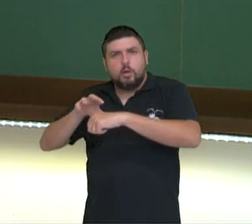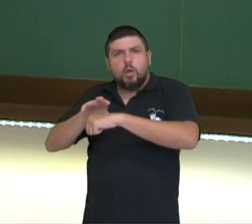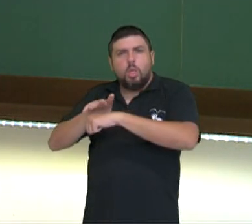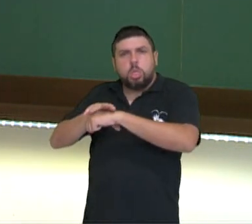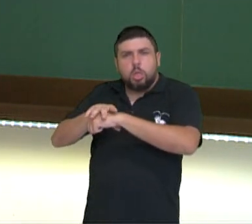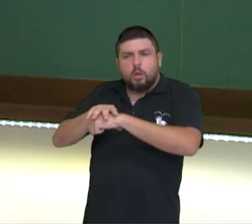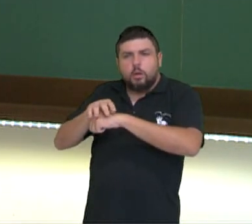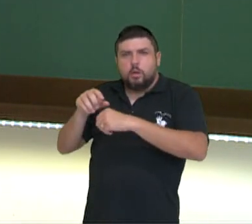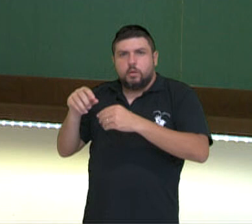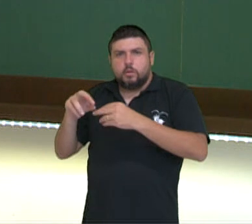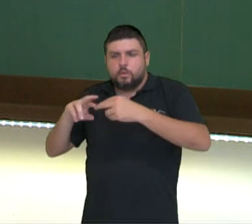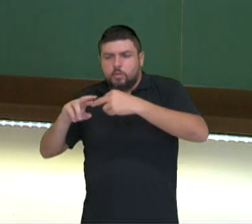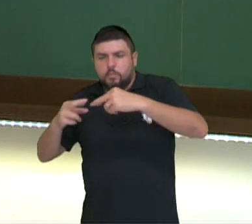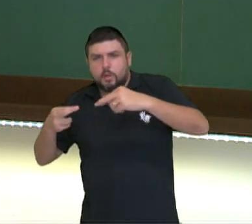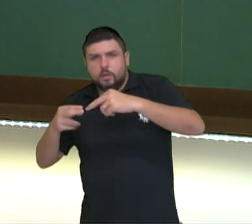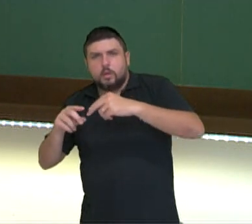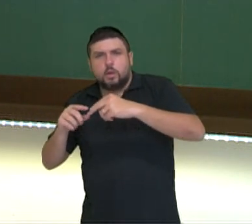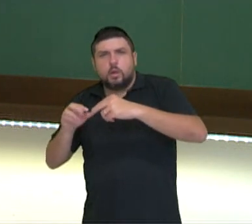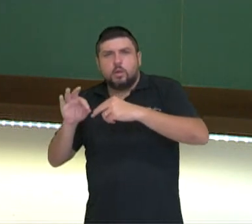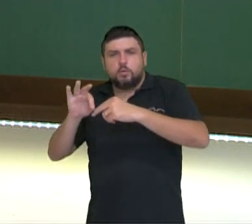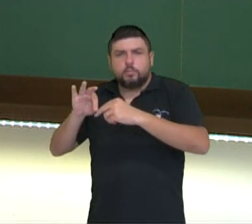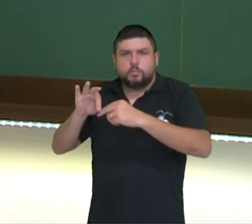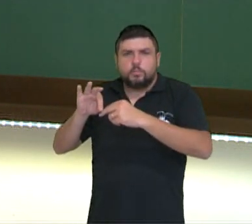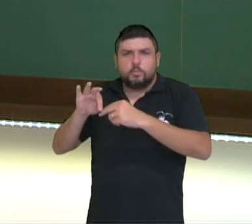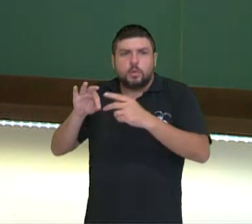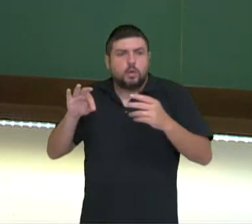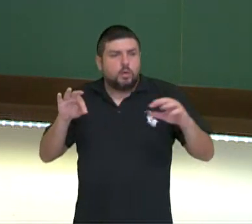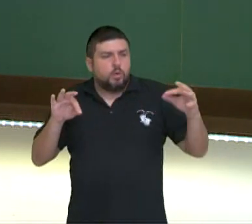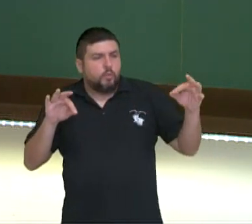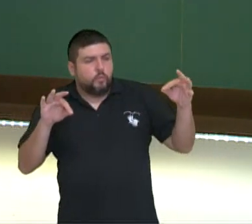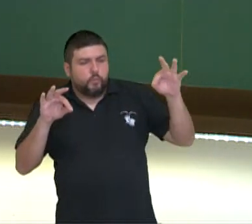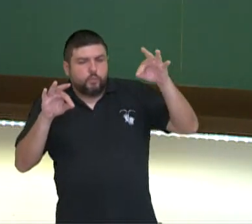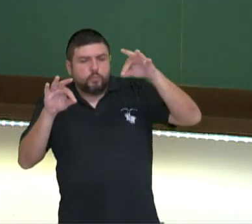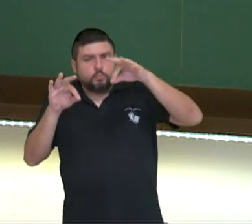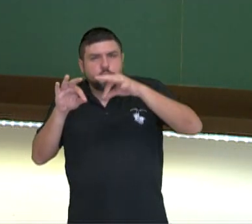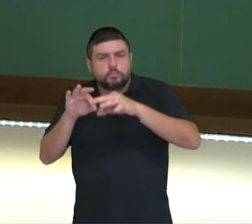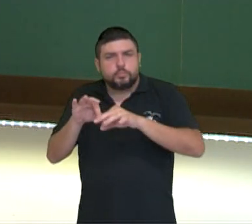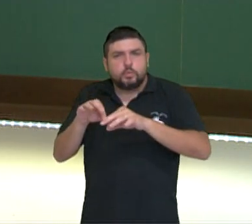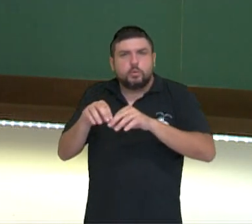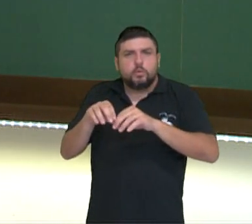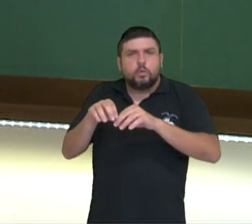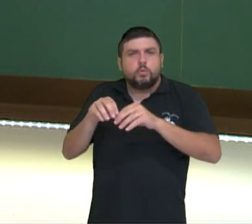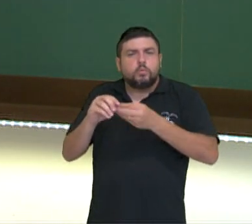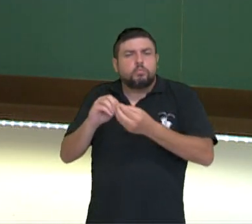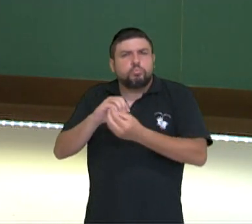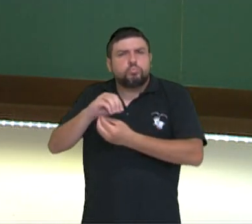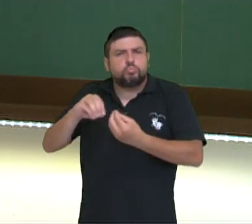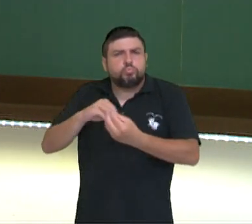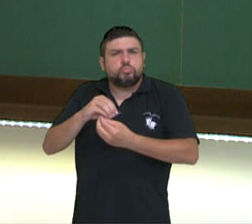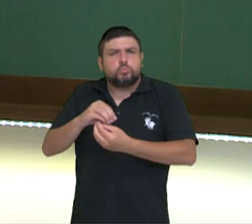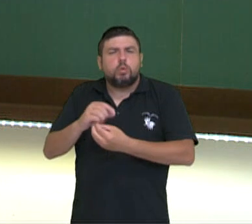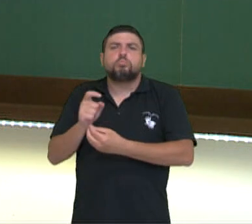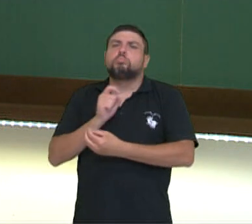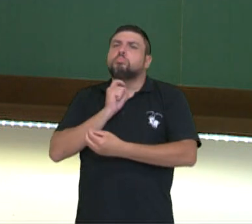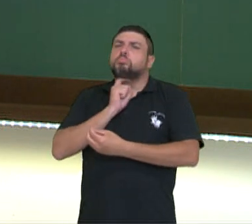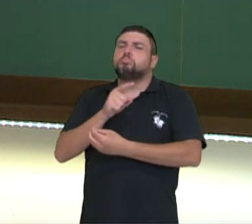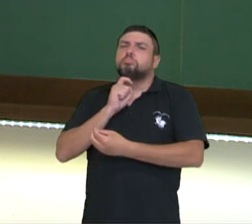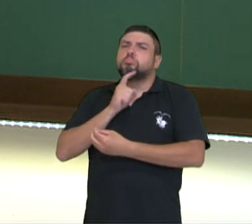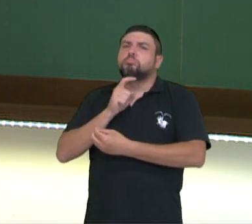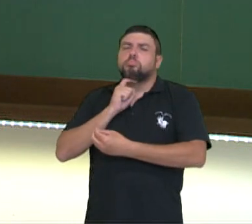com os machos transgênicos, eles não chegam à fase adulta. E se eles não vão chegar à fase adulta, eles não vão transmitir